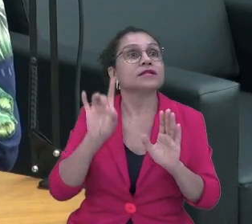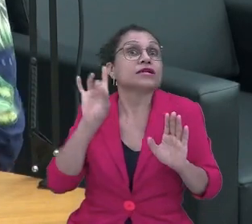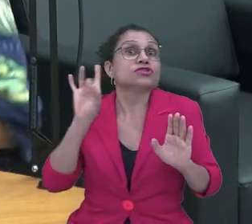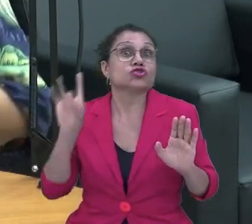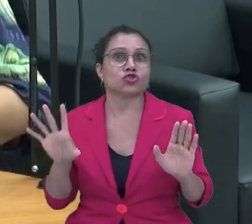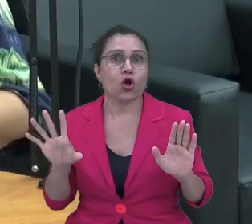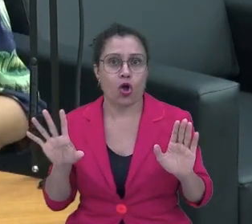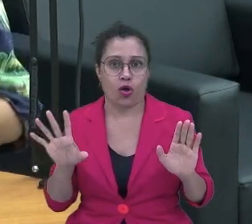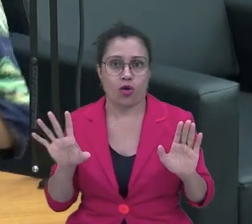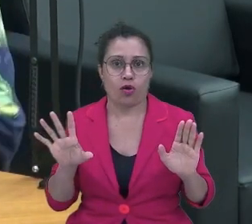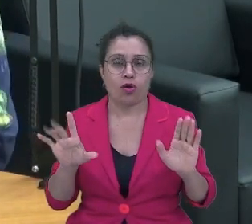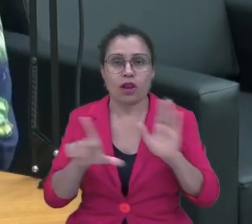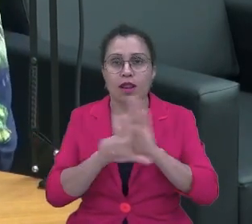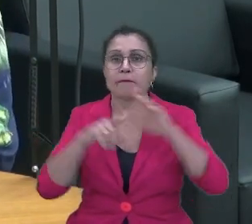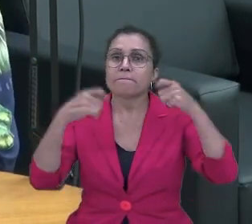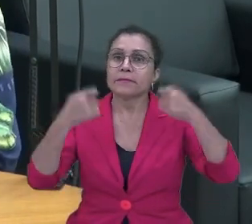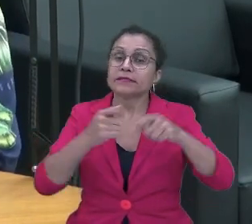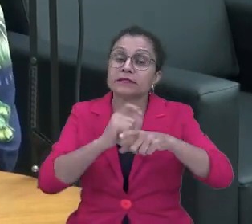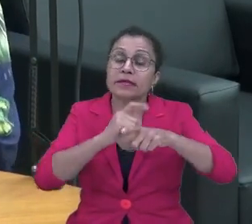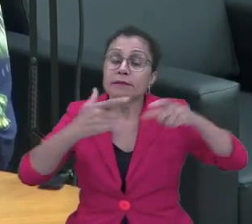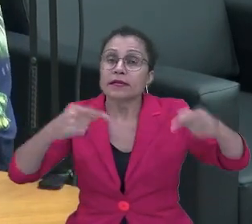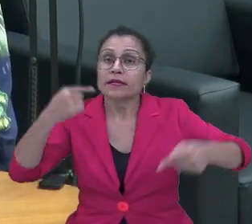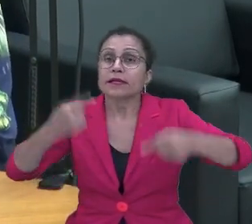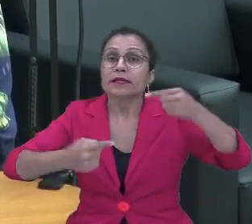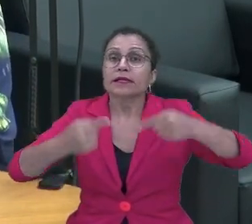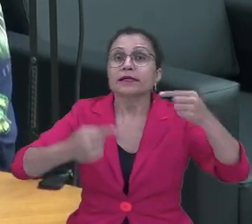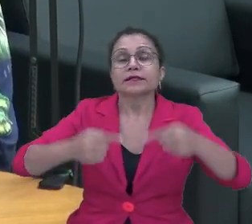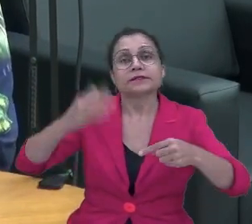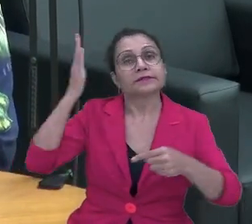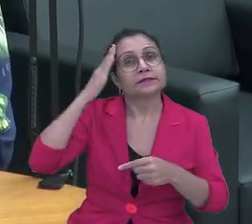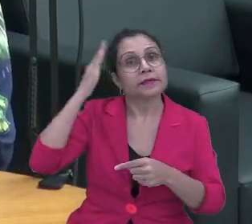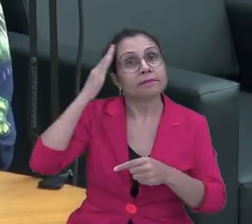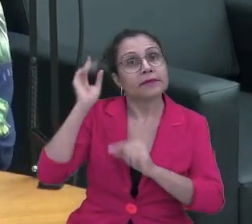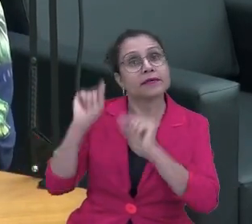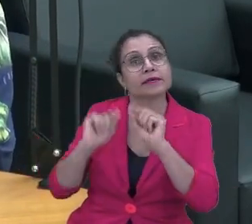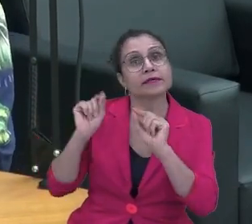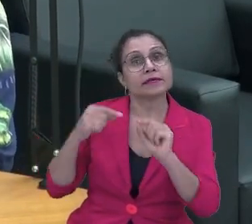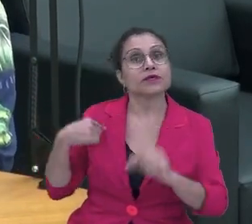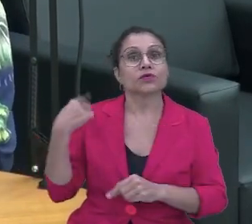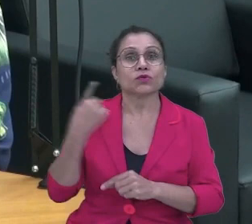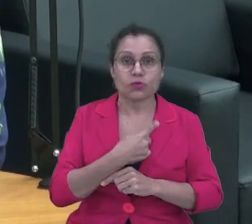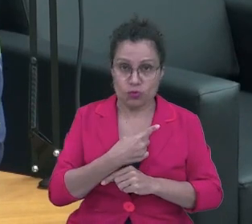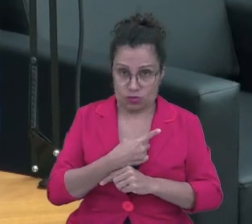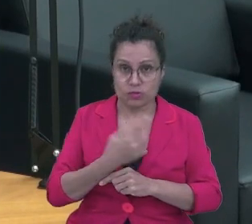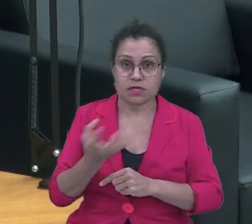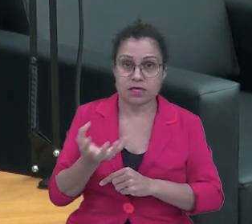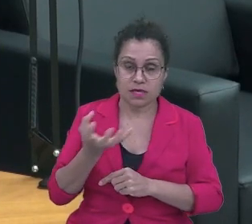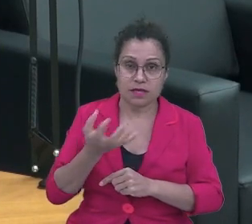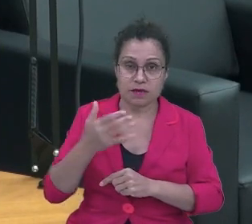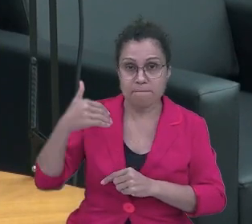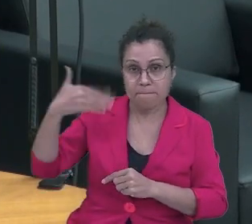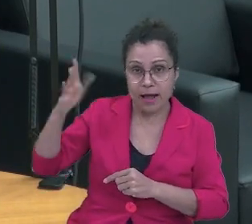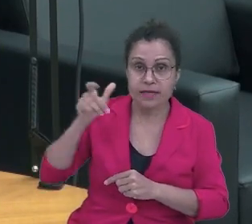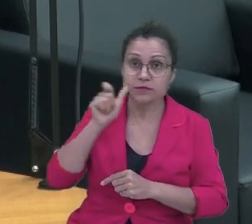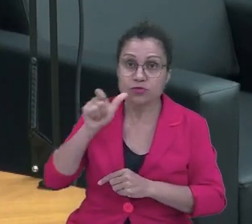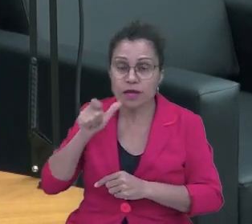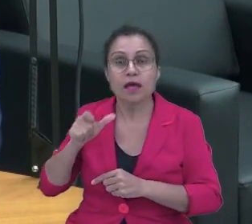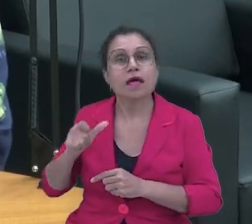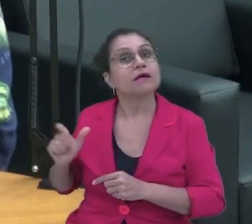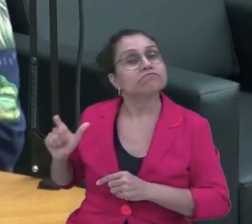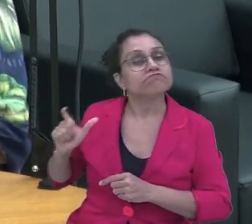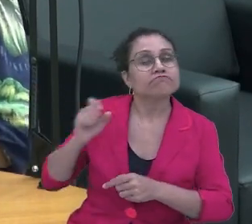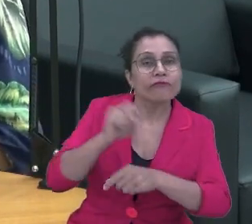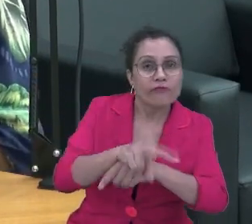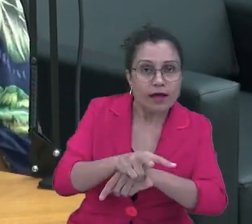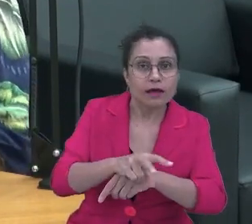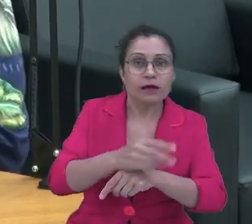lei. Então, nós precisamos ampliar essa discussão e saber que nós queremos, sim, mais mulheres no espaço de poder,